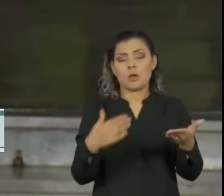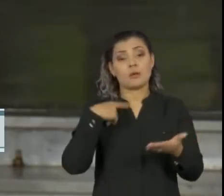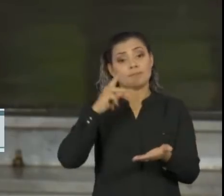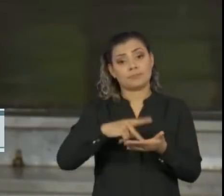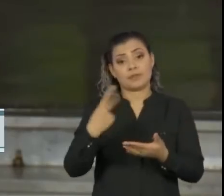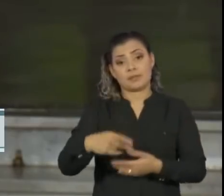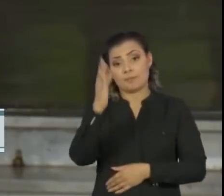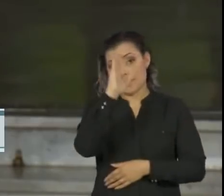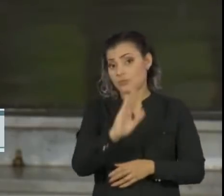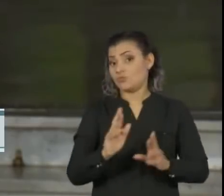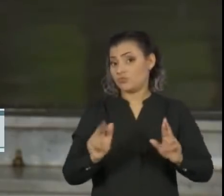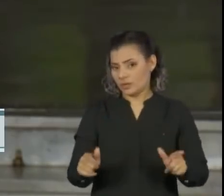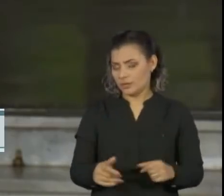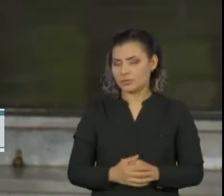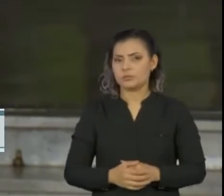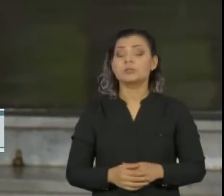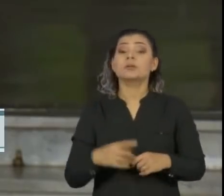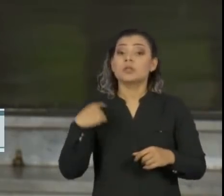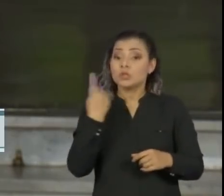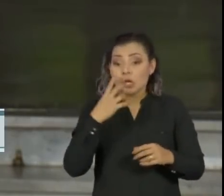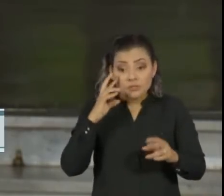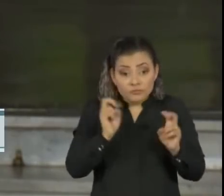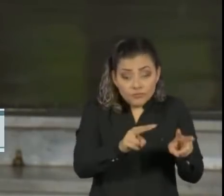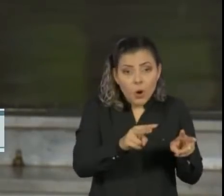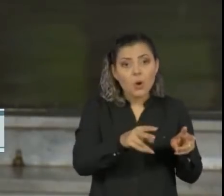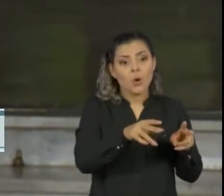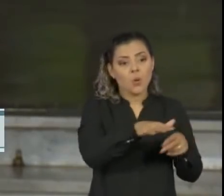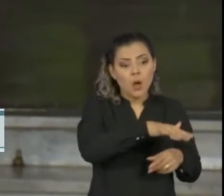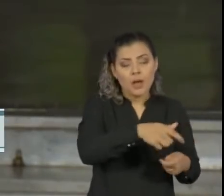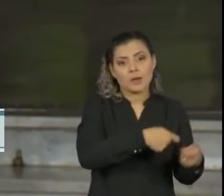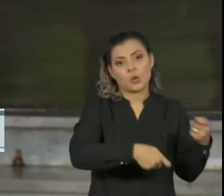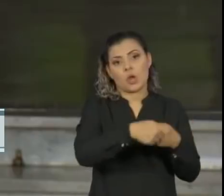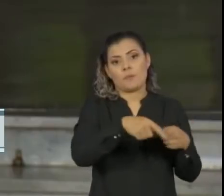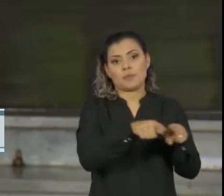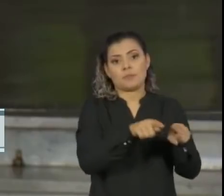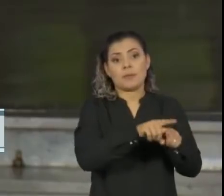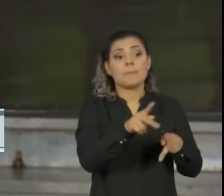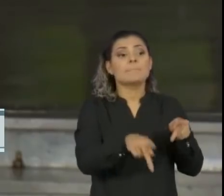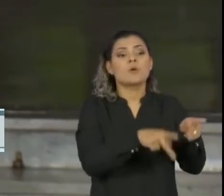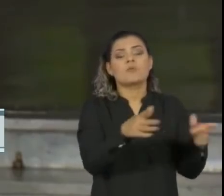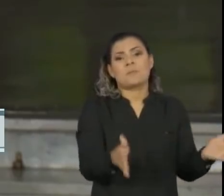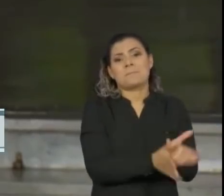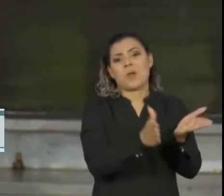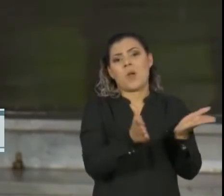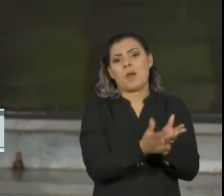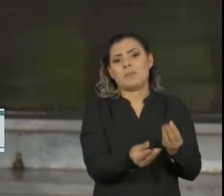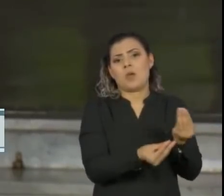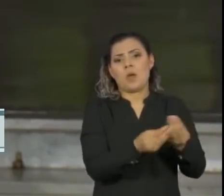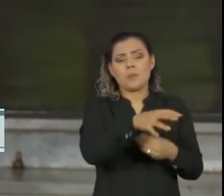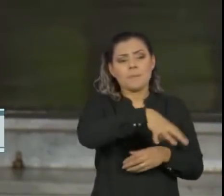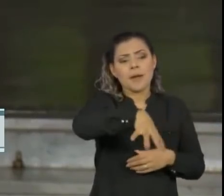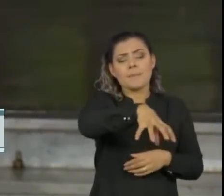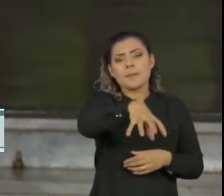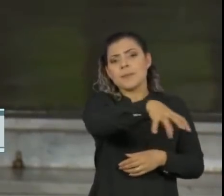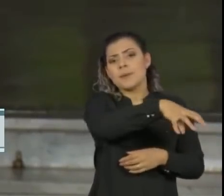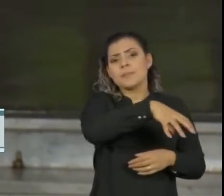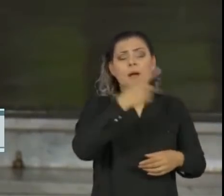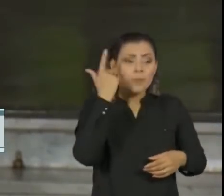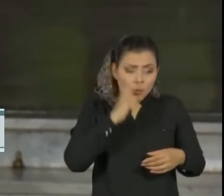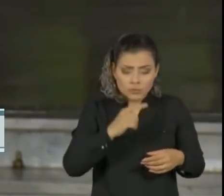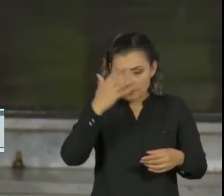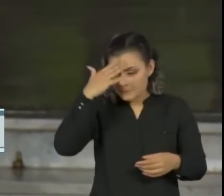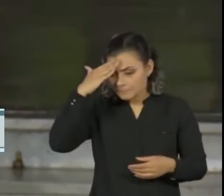realidade também? Todo esse trabalho com olhar econômico, análise de vulnerabilidade econômica regional e setorial, para incluir isso